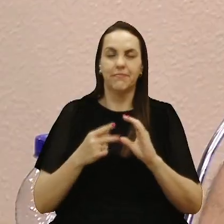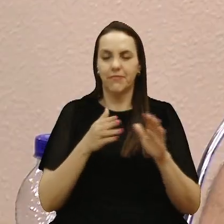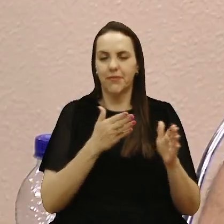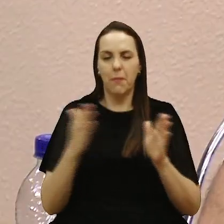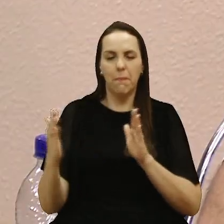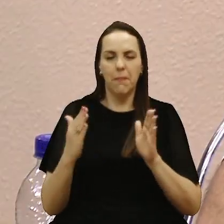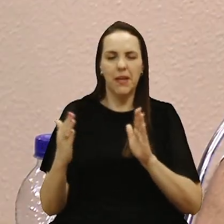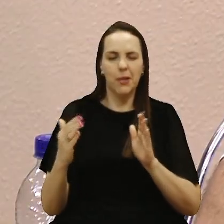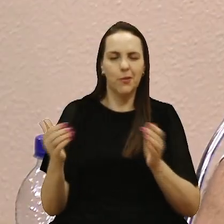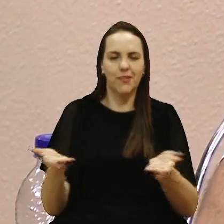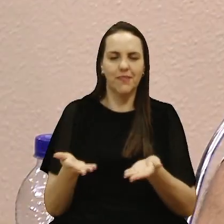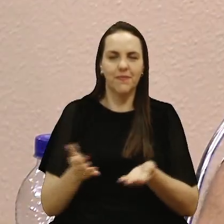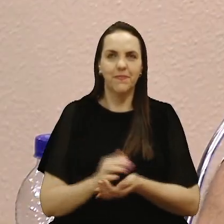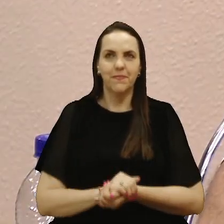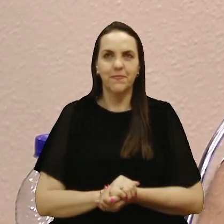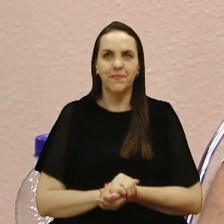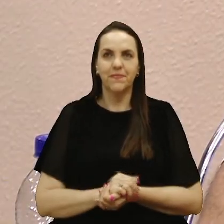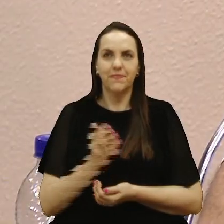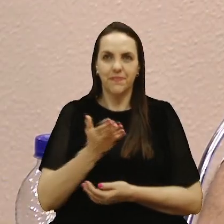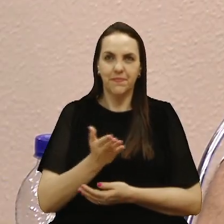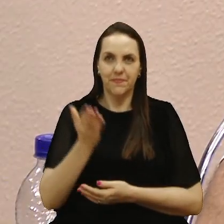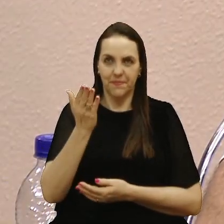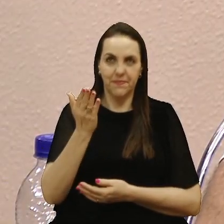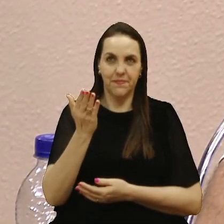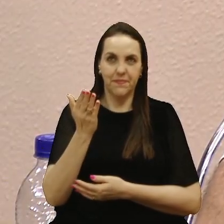período. Com a palavra, vereador